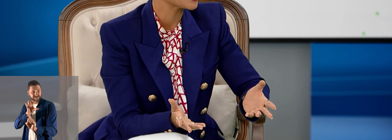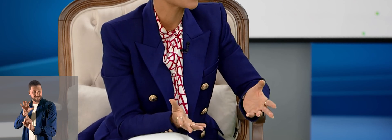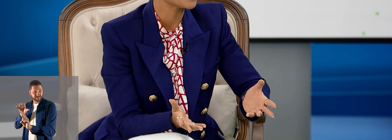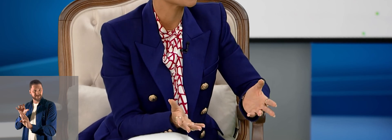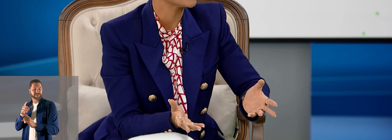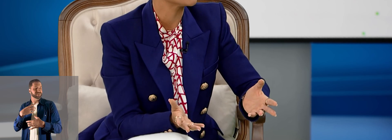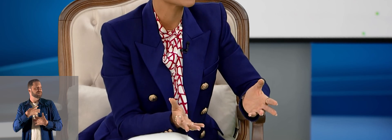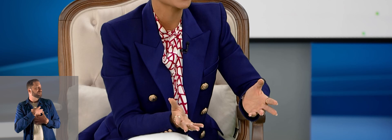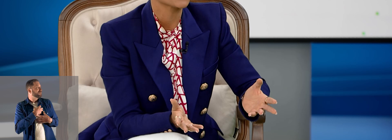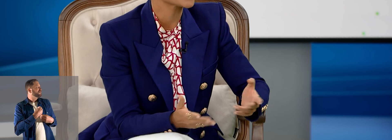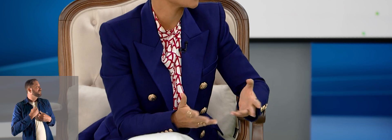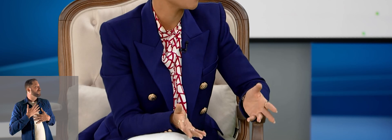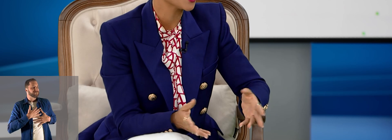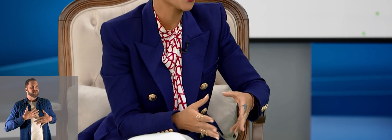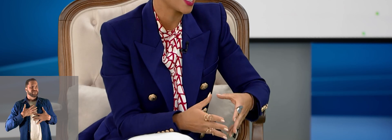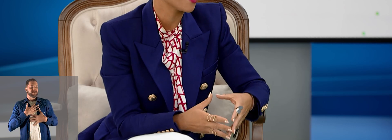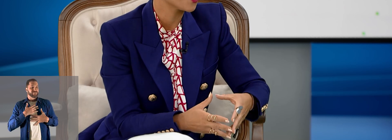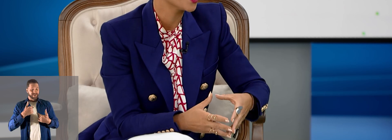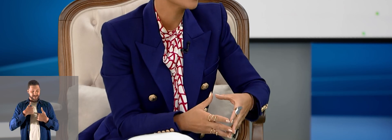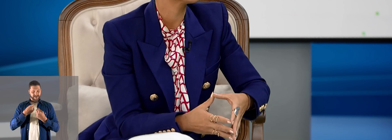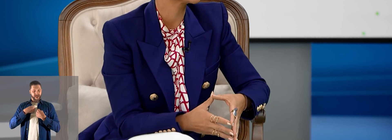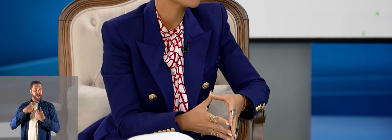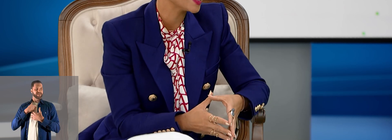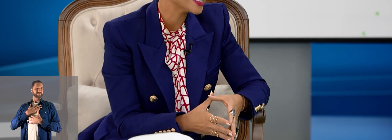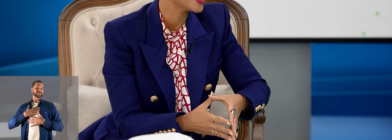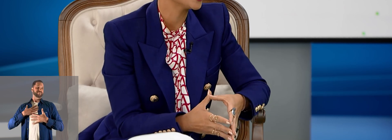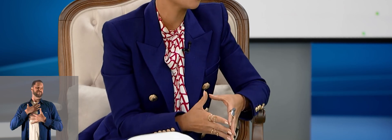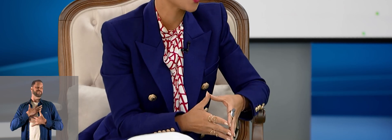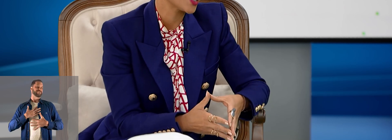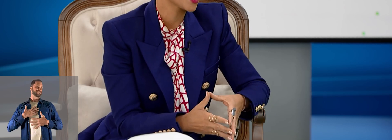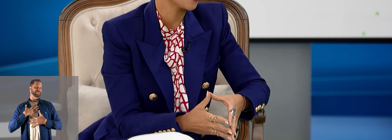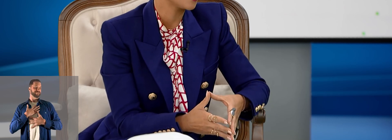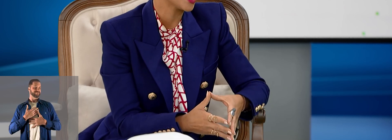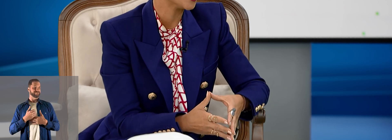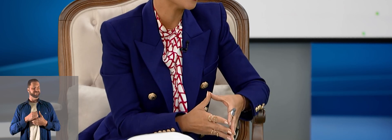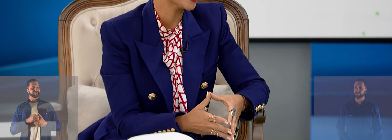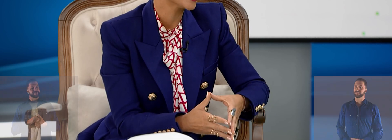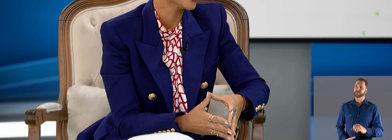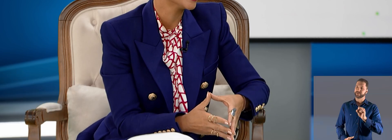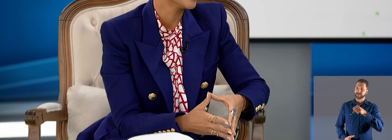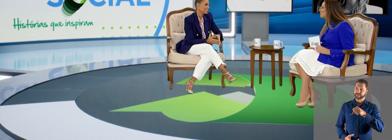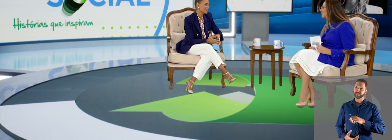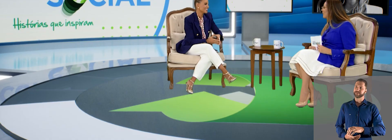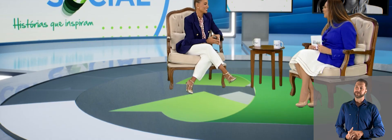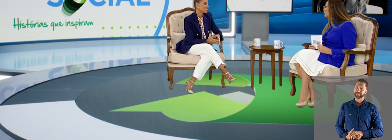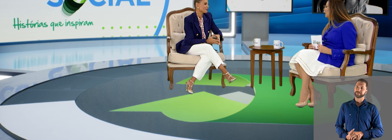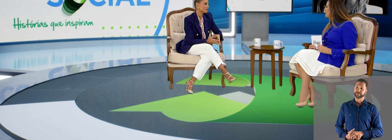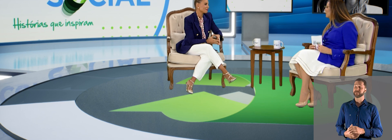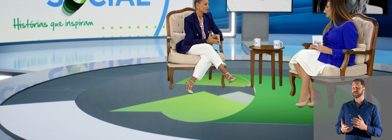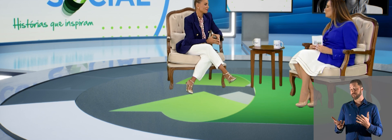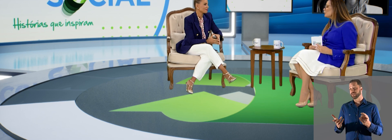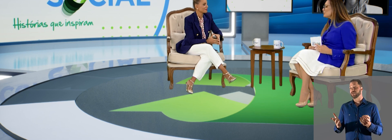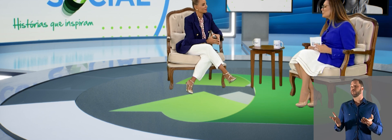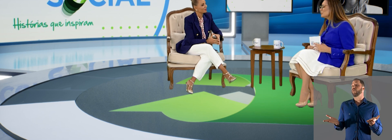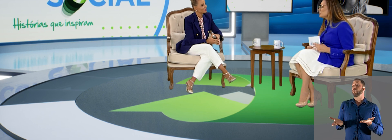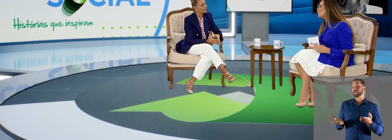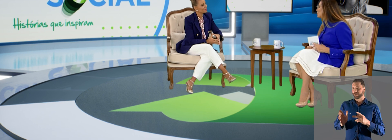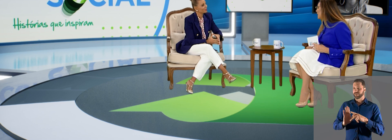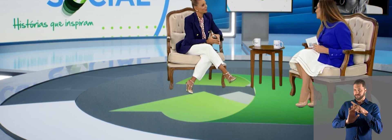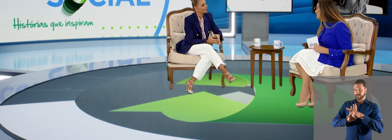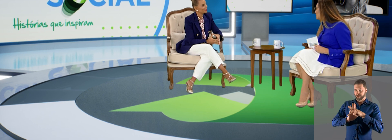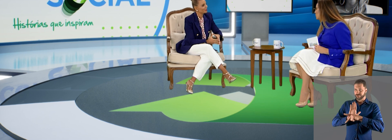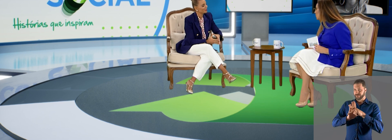trazem-se um sentimento de satisfação imensurável faz um bem danado para o coração e para alma sim e tem hoje